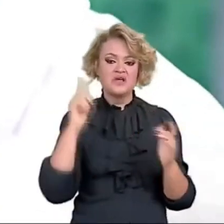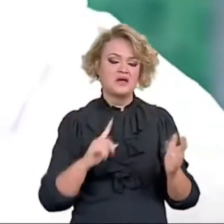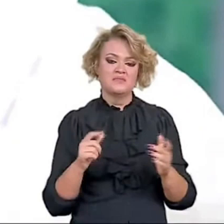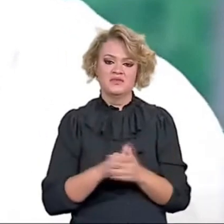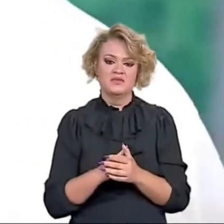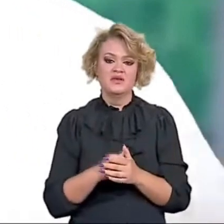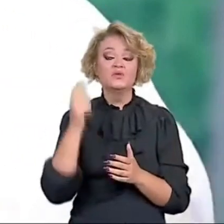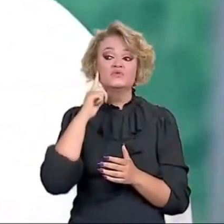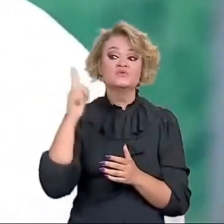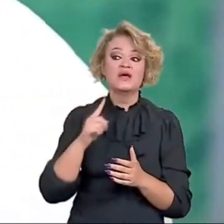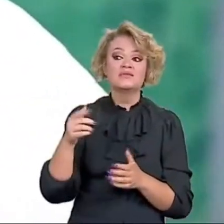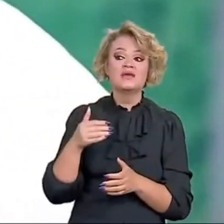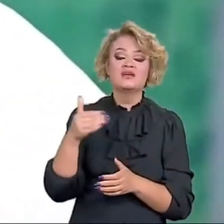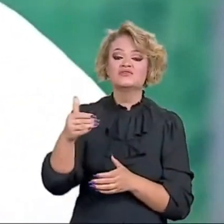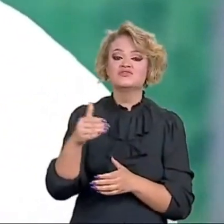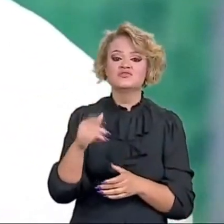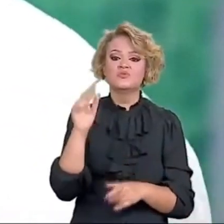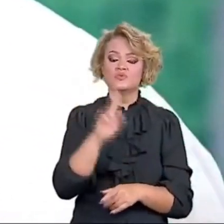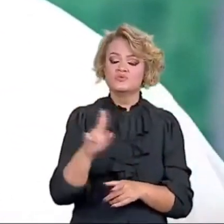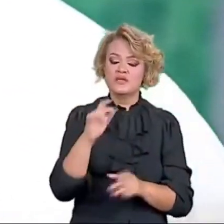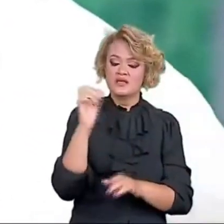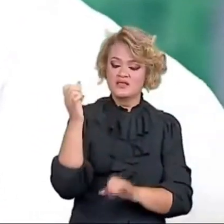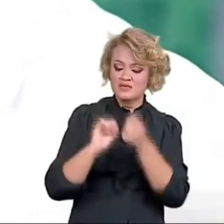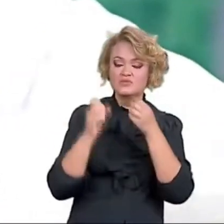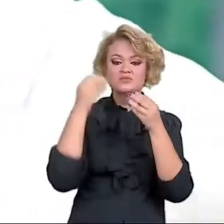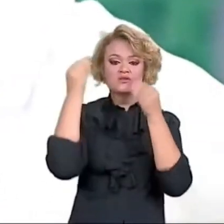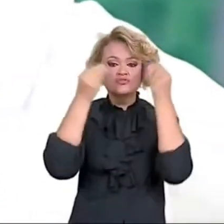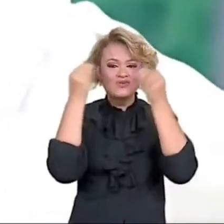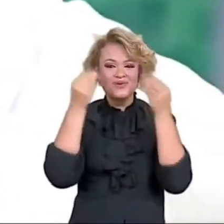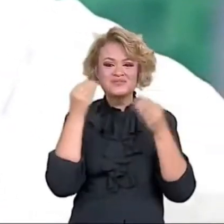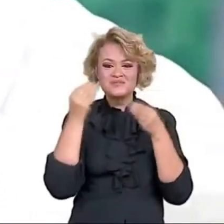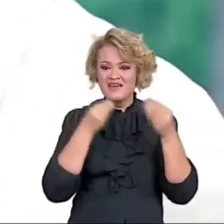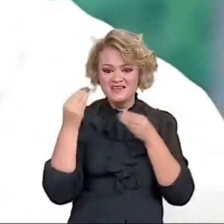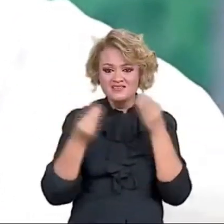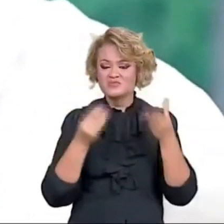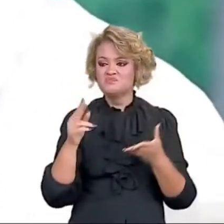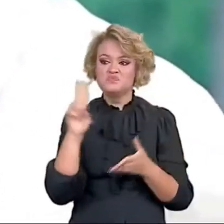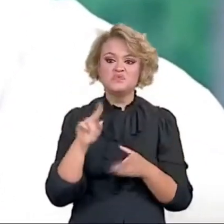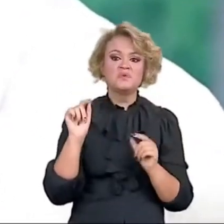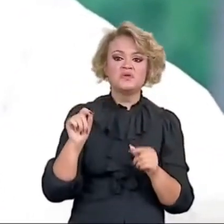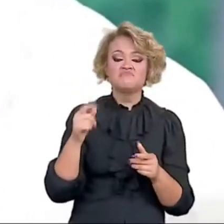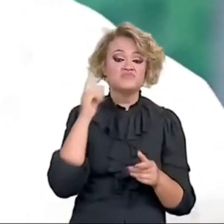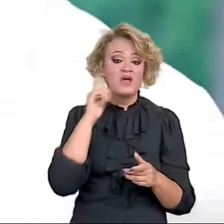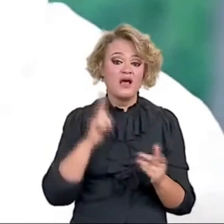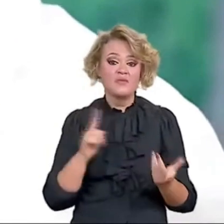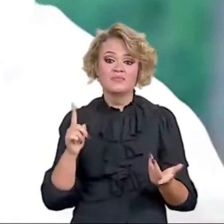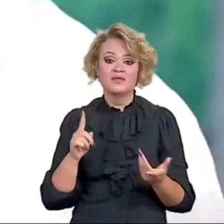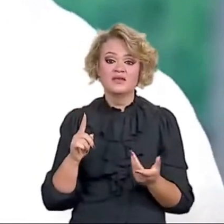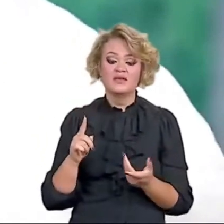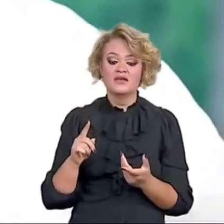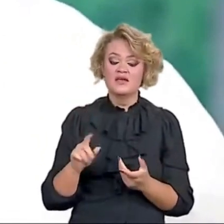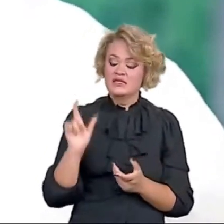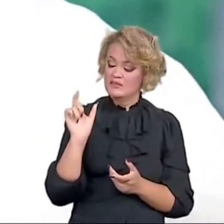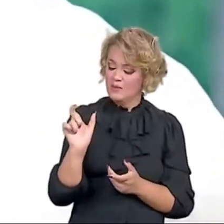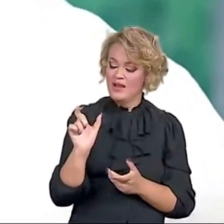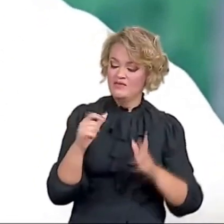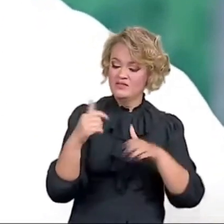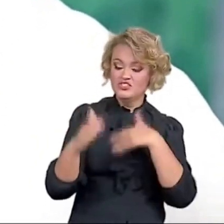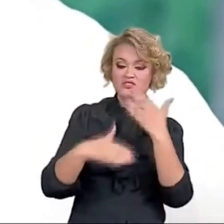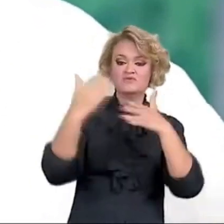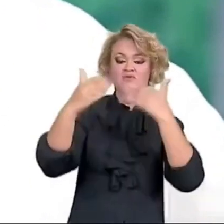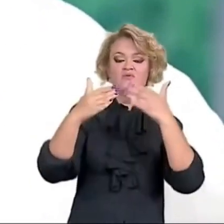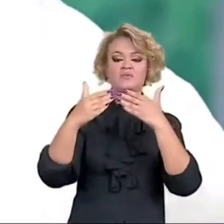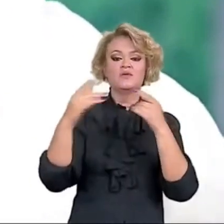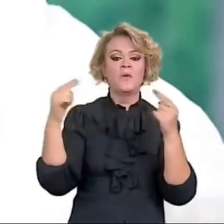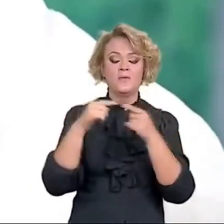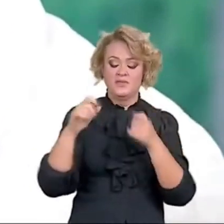pode utilizar na indústria de comércio, de cosmético, ou seja, falar da palavra desenvolvimento, você tem que colocar a palavra sustentável